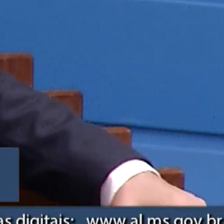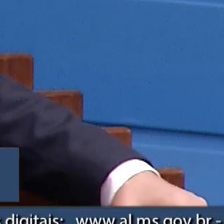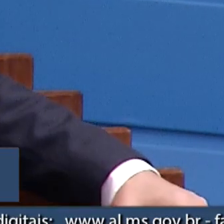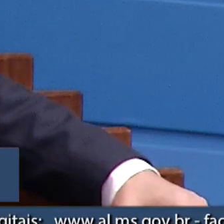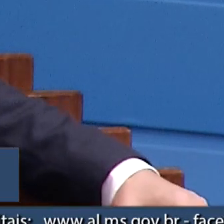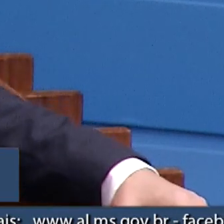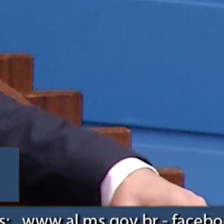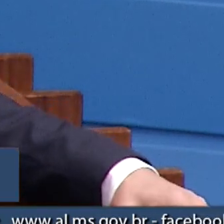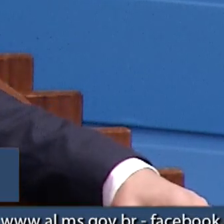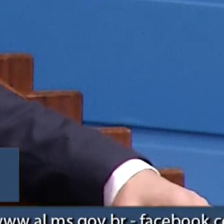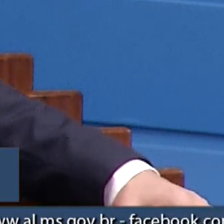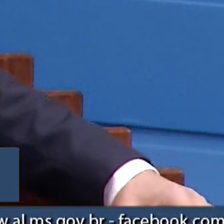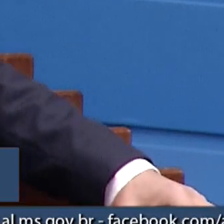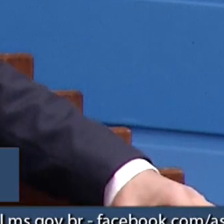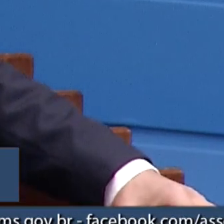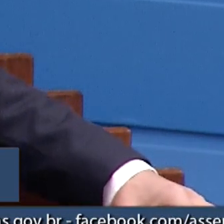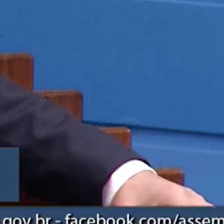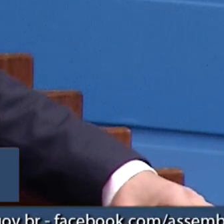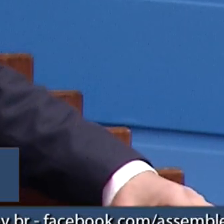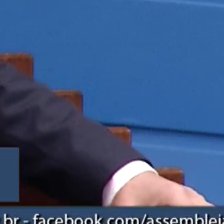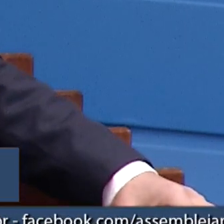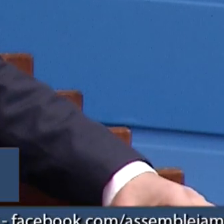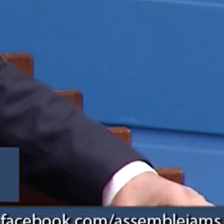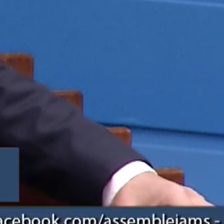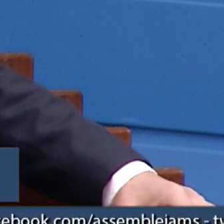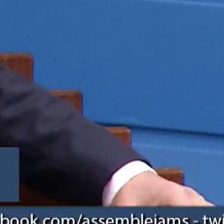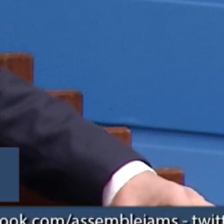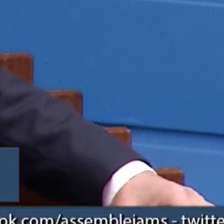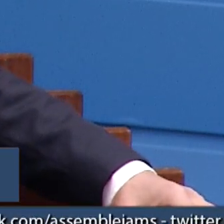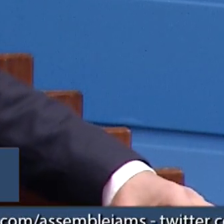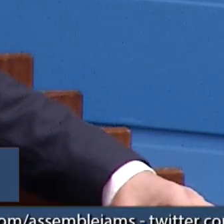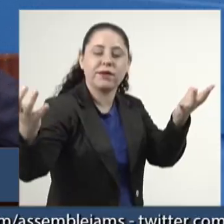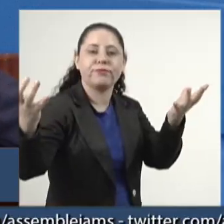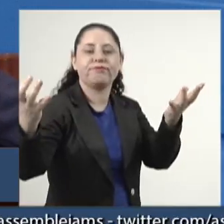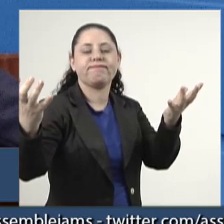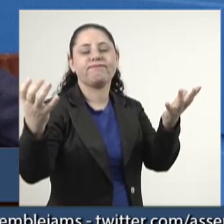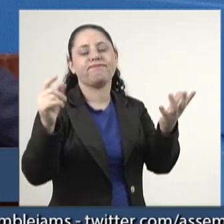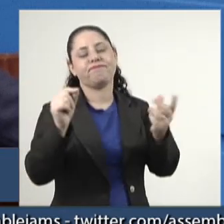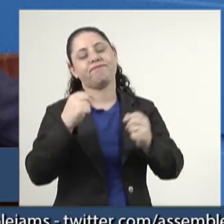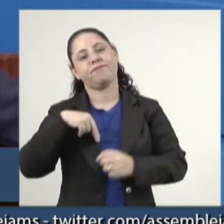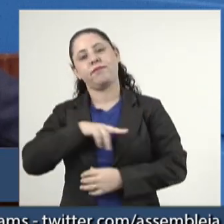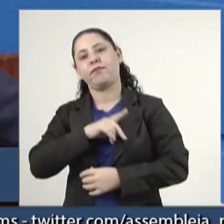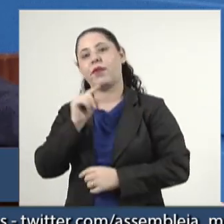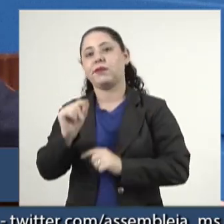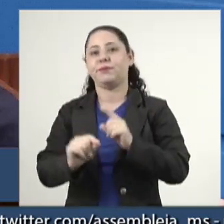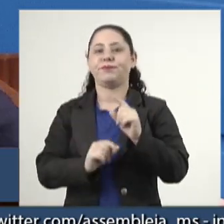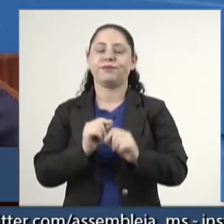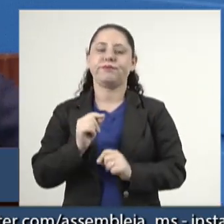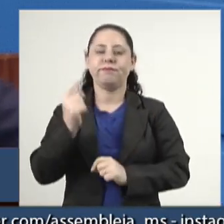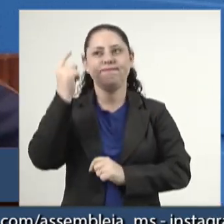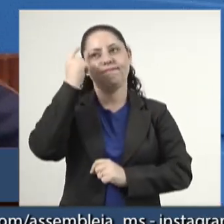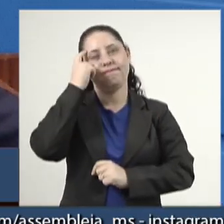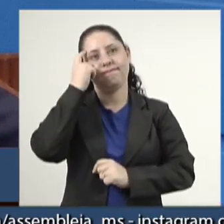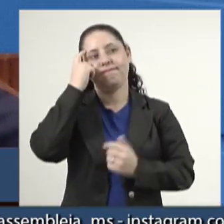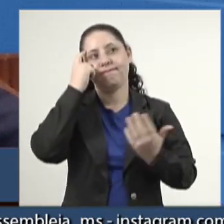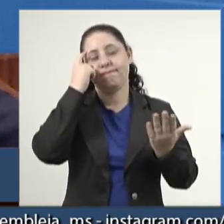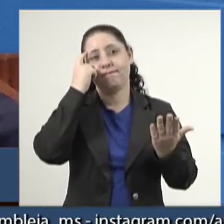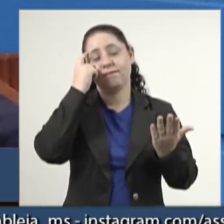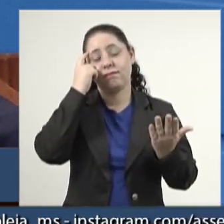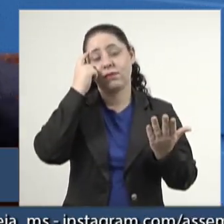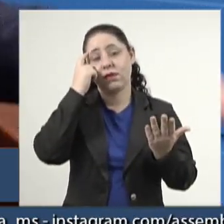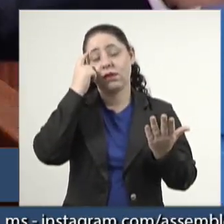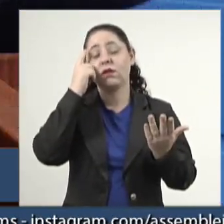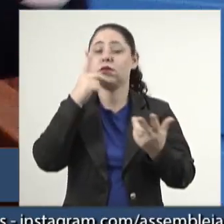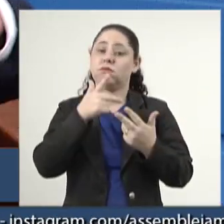rapidez por conta da ventania forte, né, nós ficamos ali pensando que